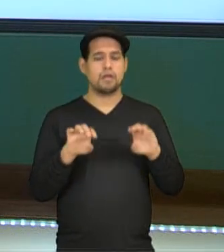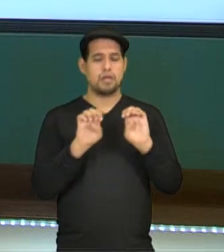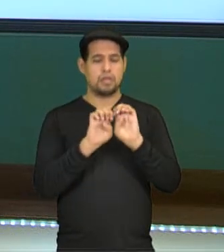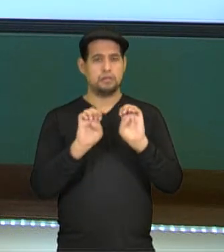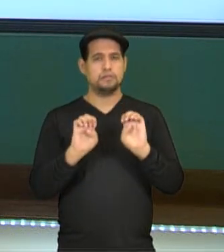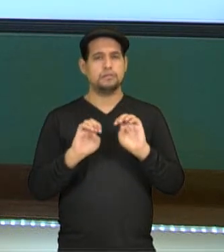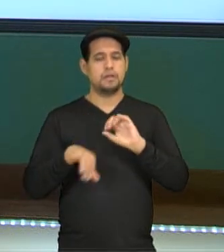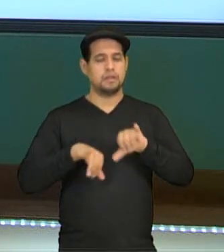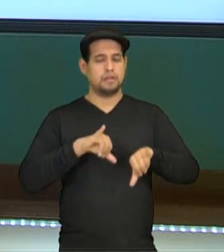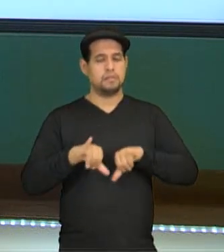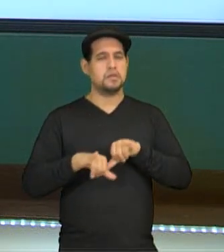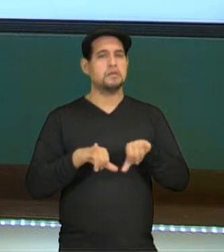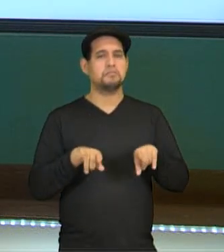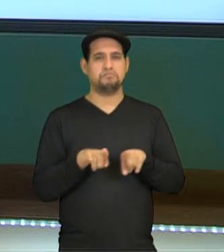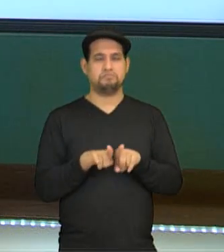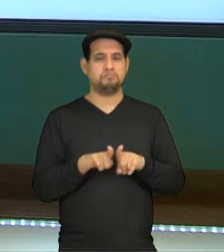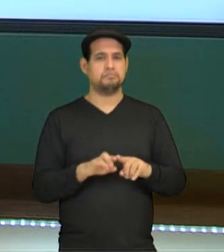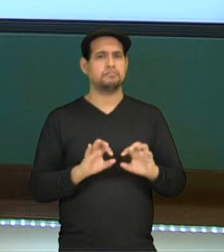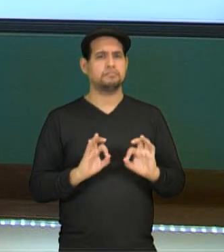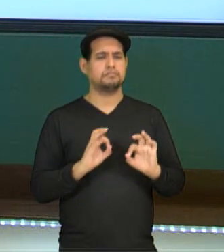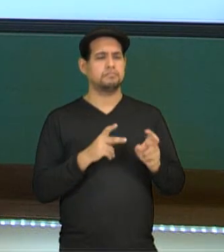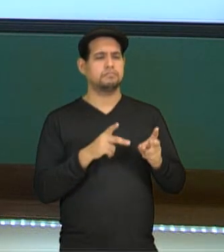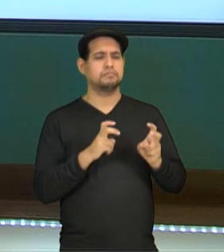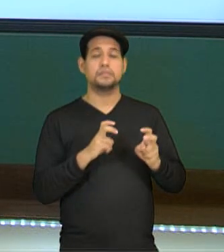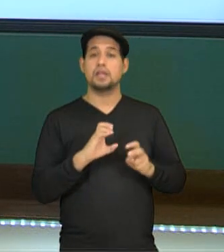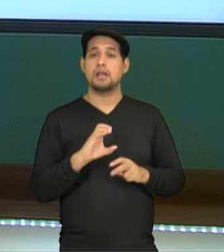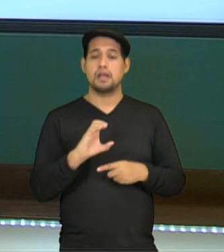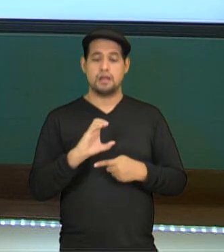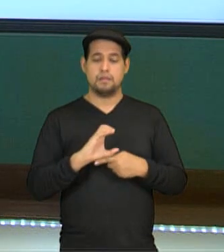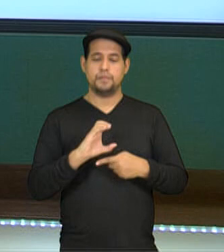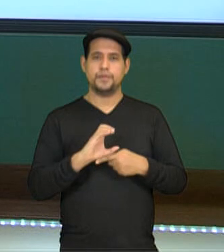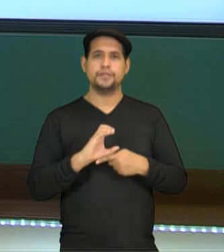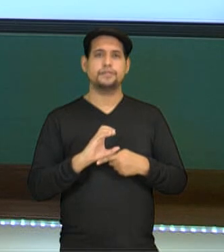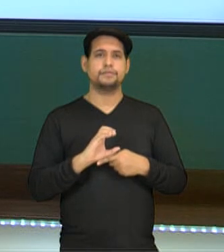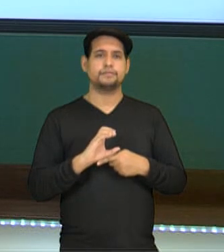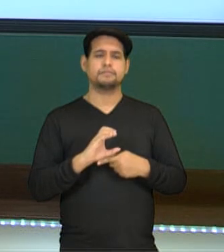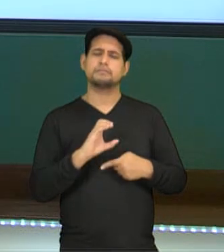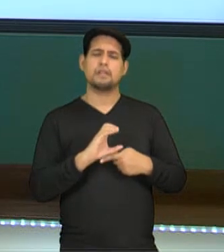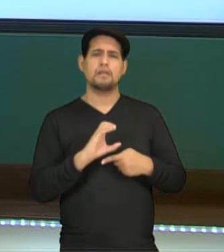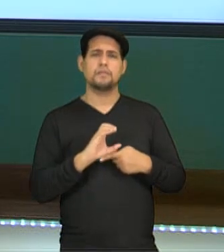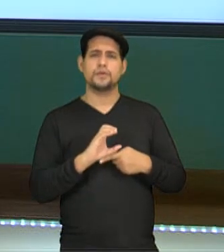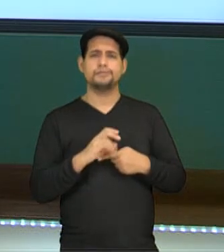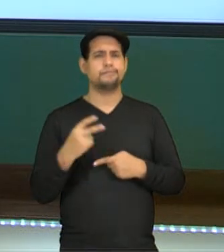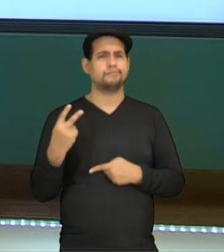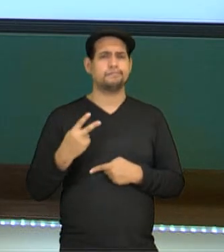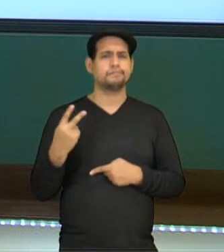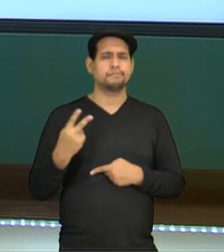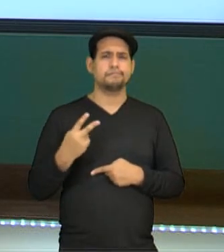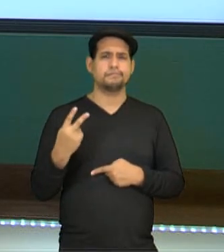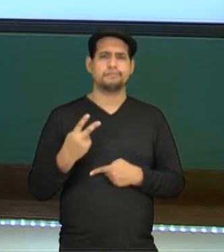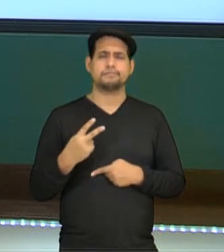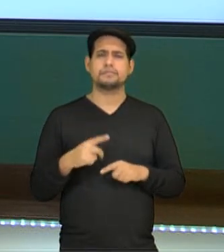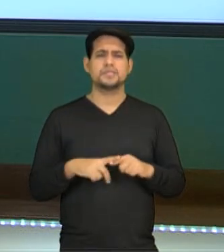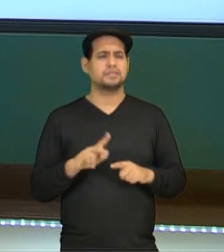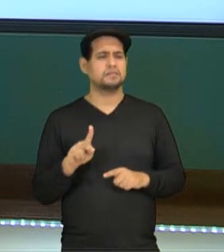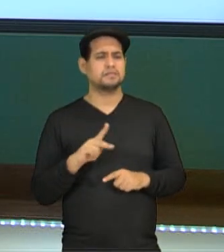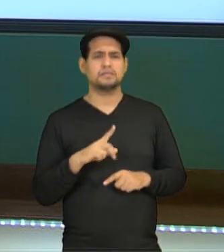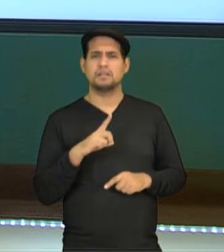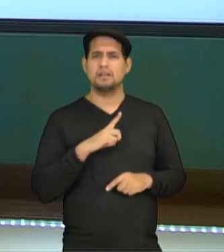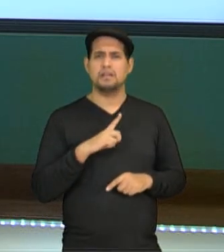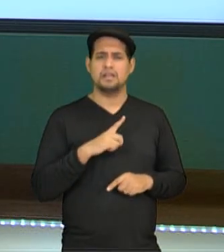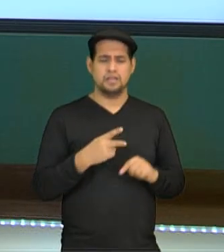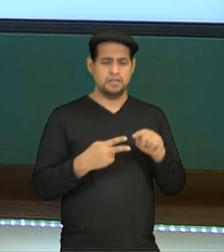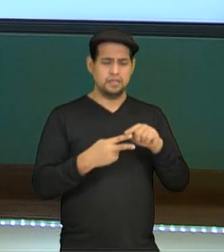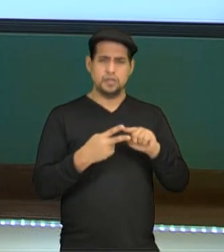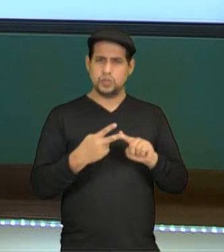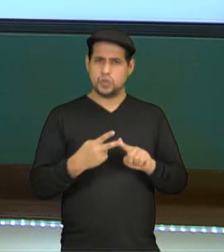estrutura química também, tá? Observe, carbono, professor, carbono secundário. Então, professor, nós temos